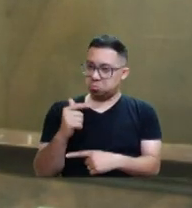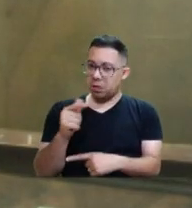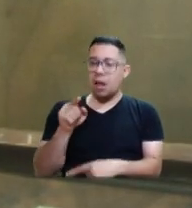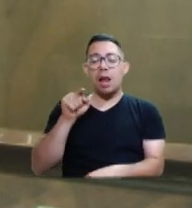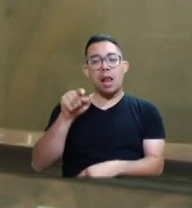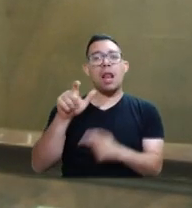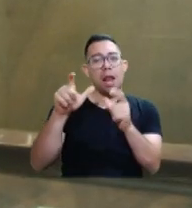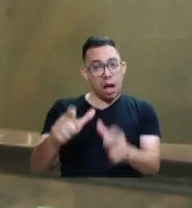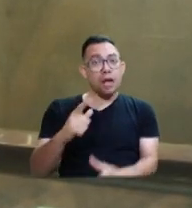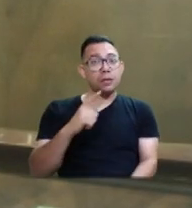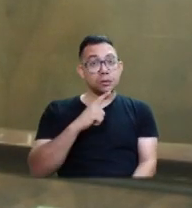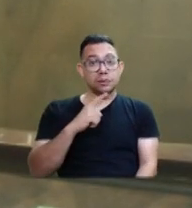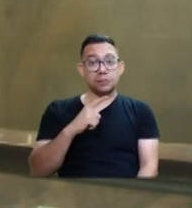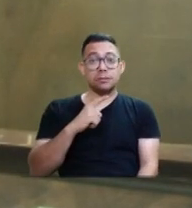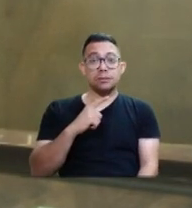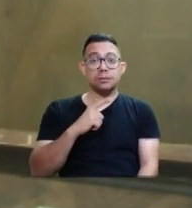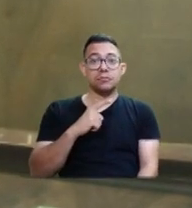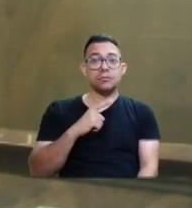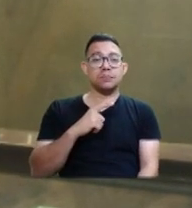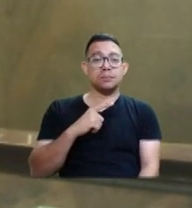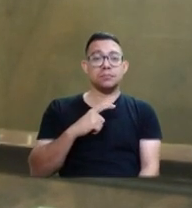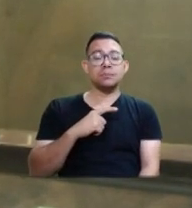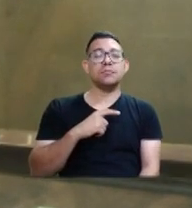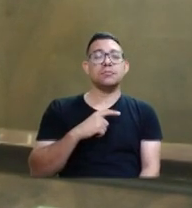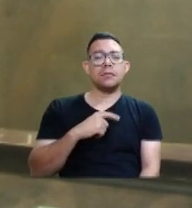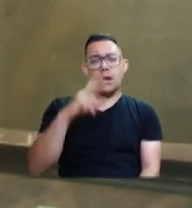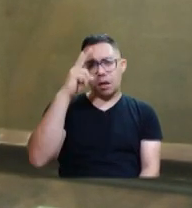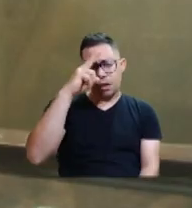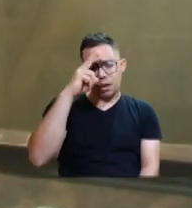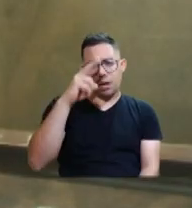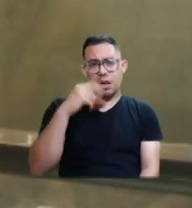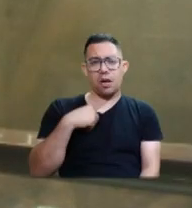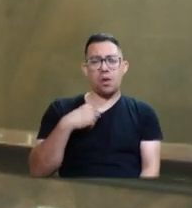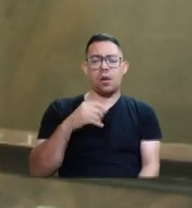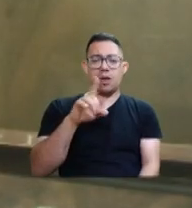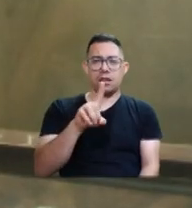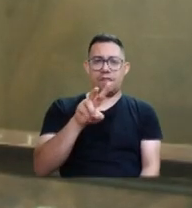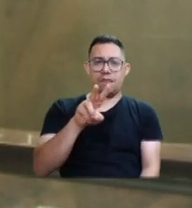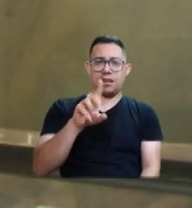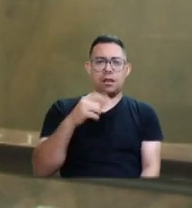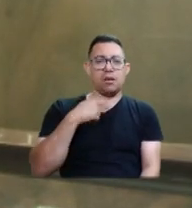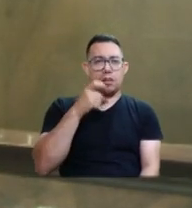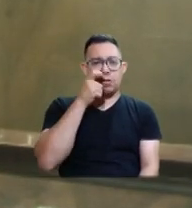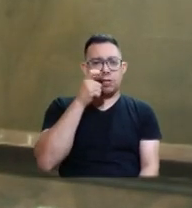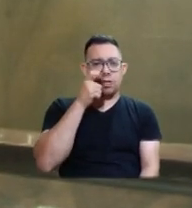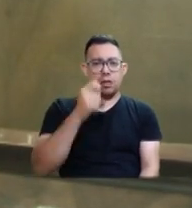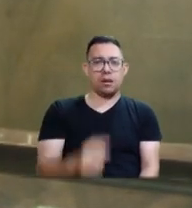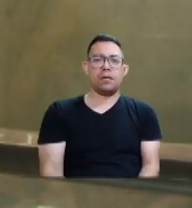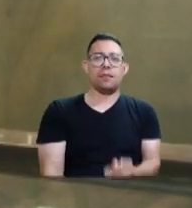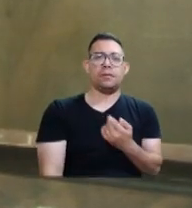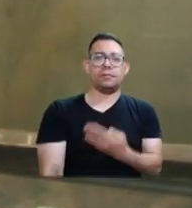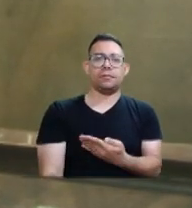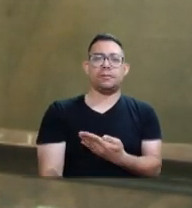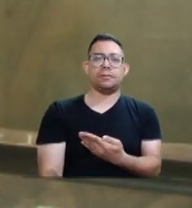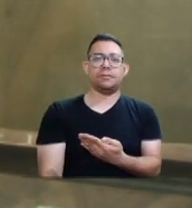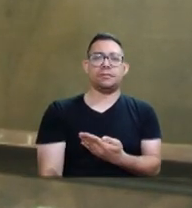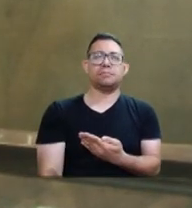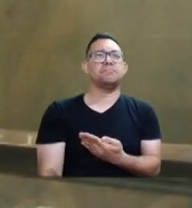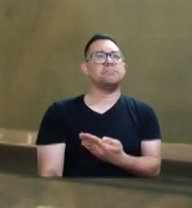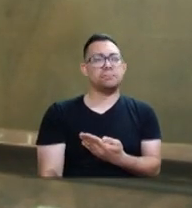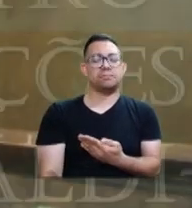YouTube. Então, na gramofone ela já tinha no catálogo deles esses DVDs. Então, eu lembro que o primeiro DVD que eu assisti de